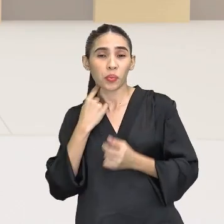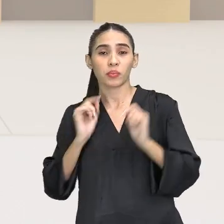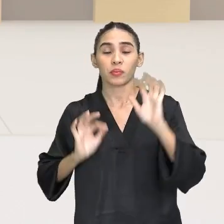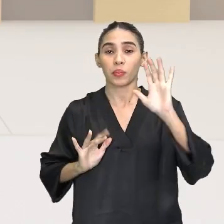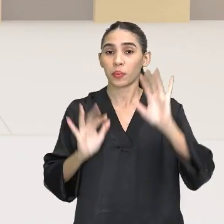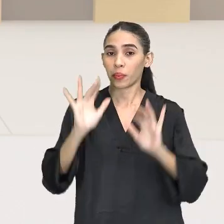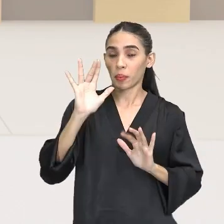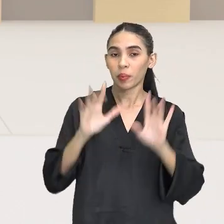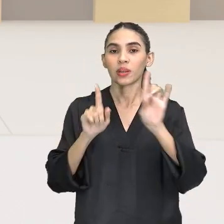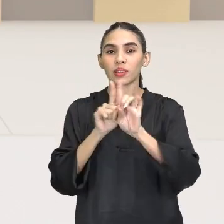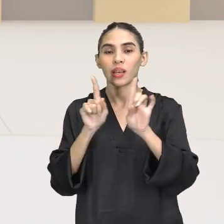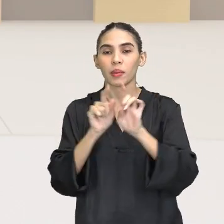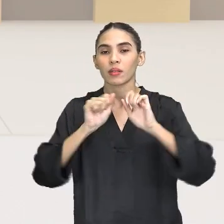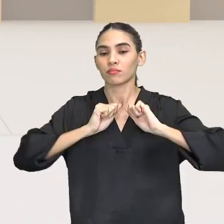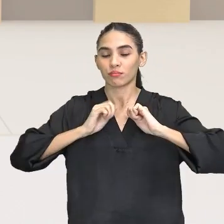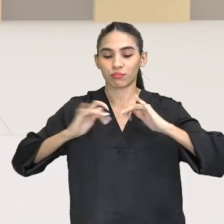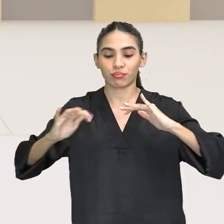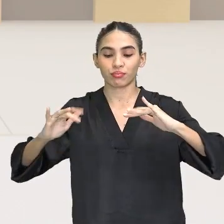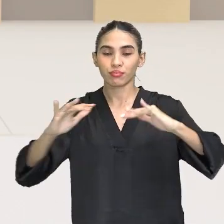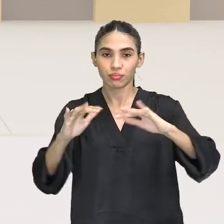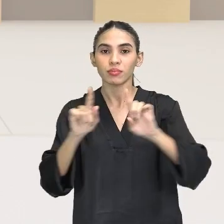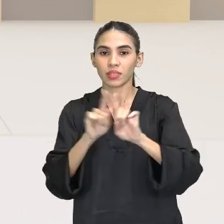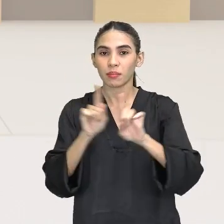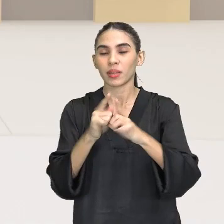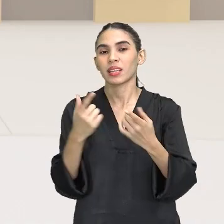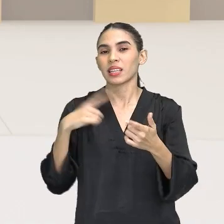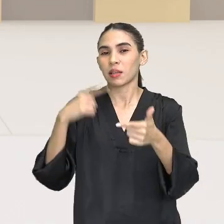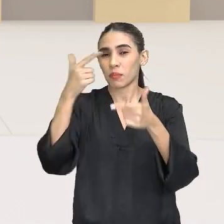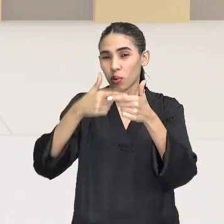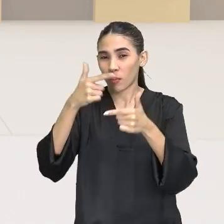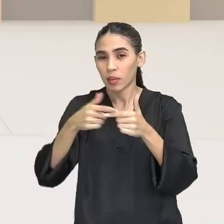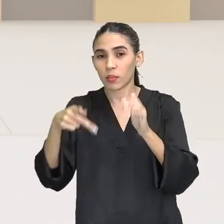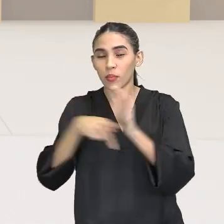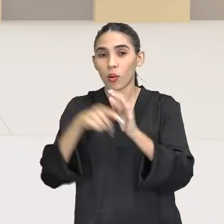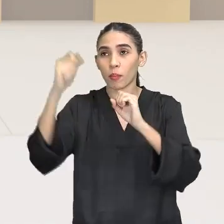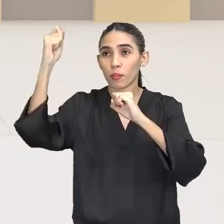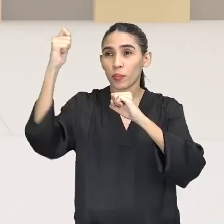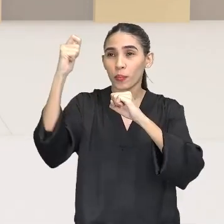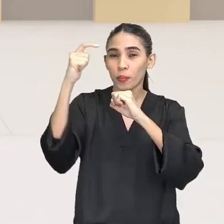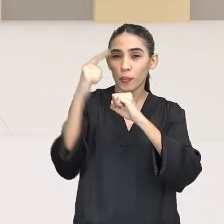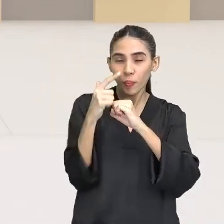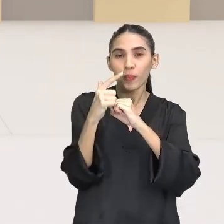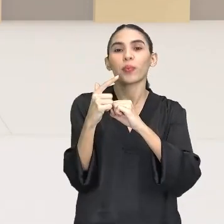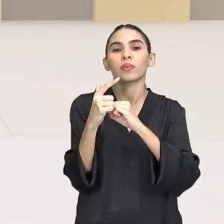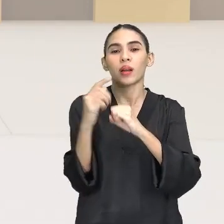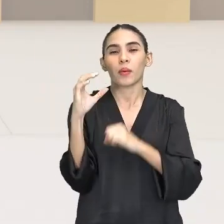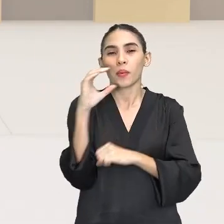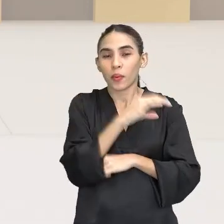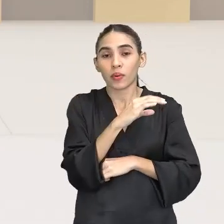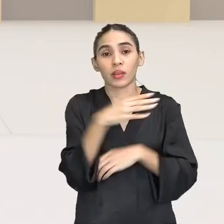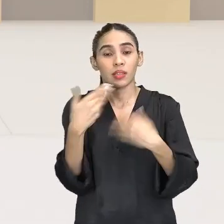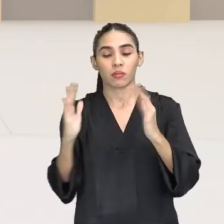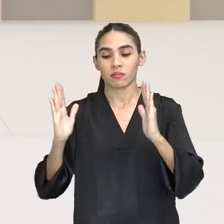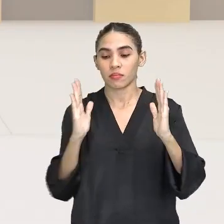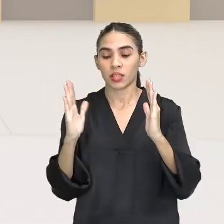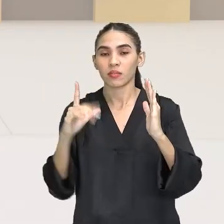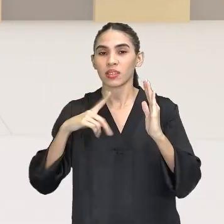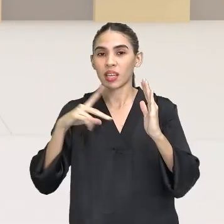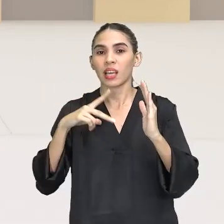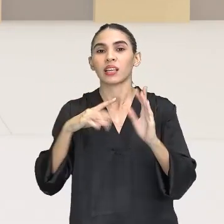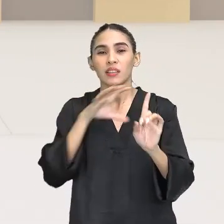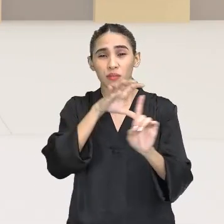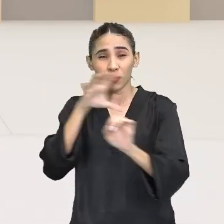vão intensificar os gases que são causadores ali do efeito estufa. Então, a partir desse período ali, a gente vai ter essa